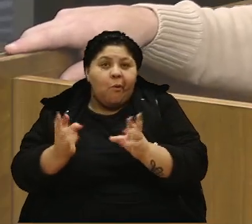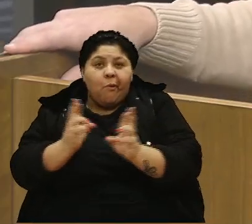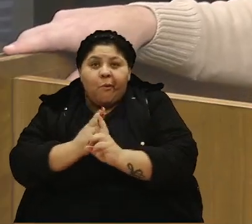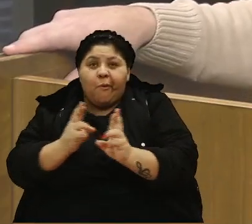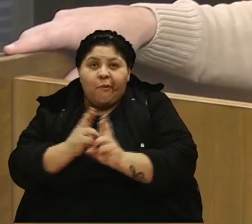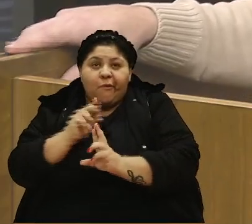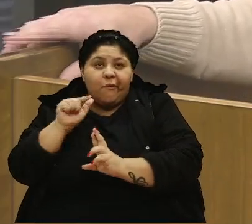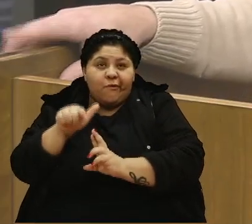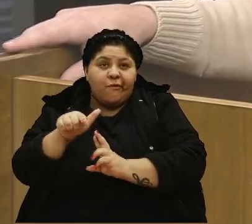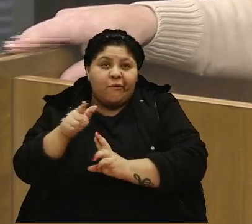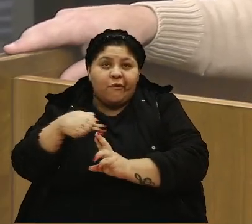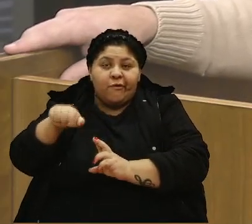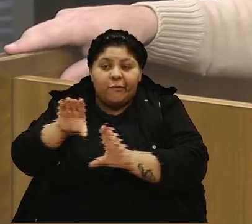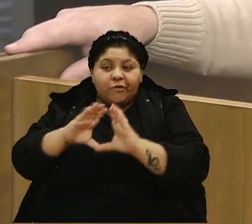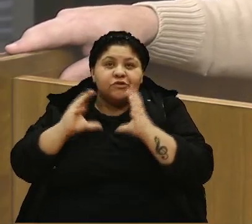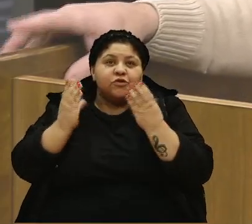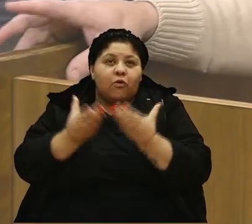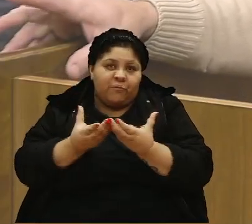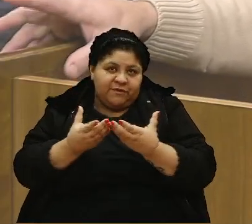essa questão para a nossa comunidade.